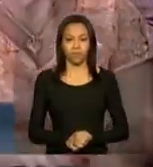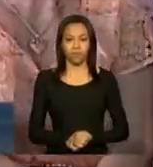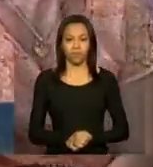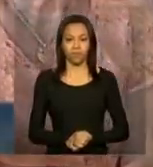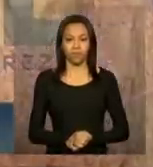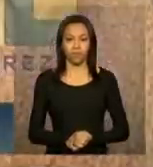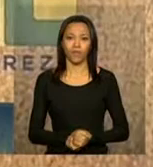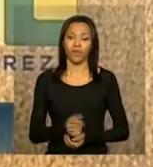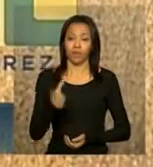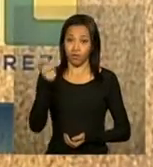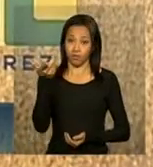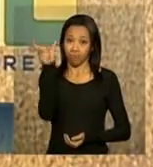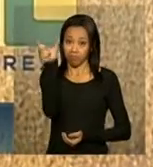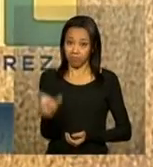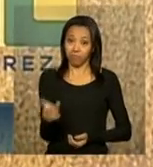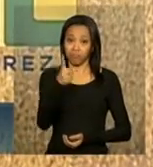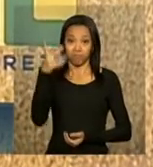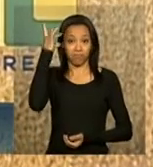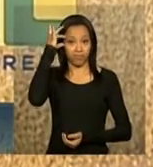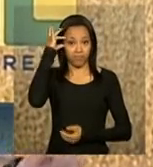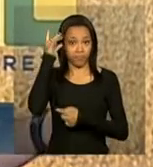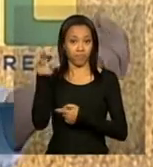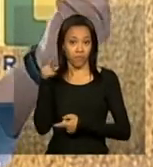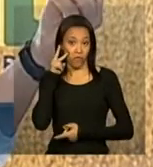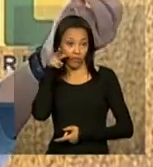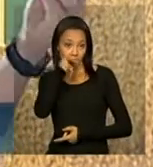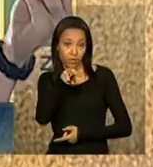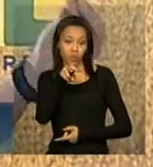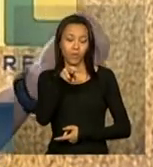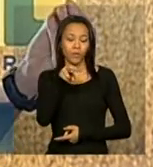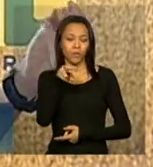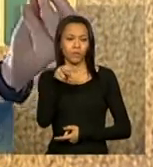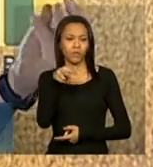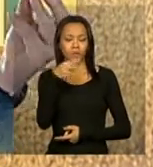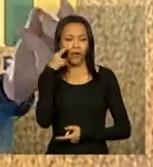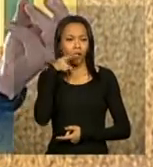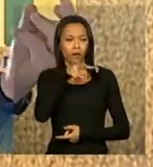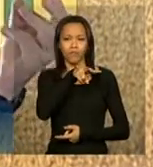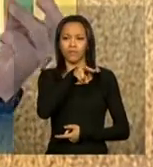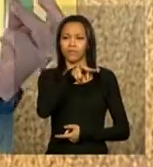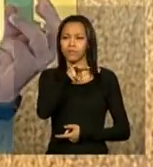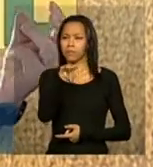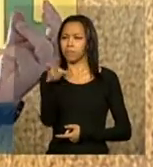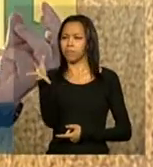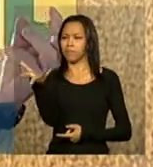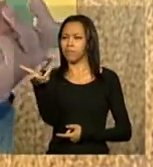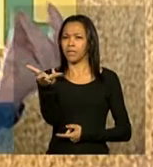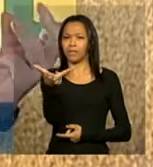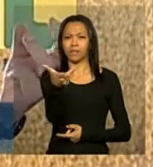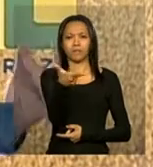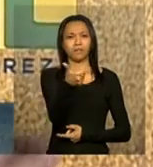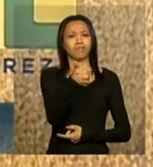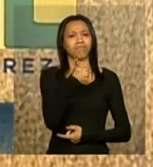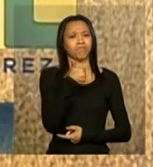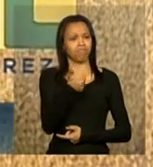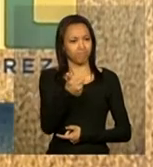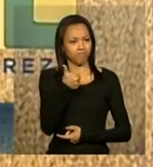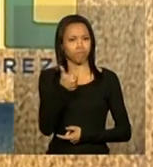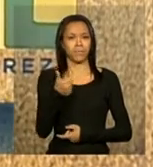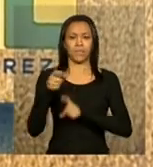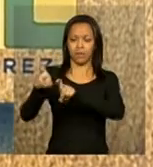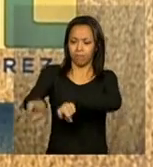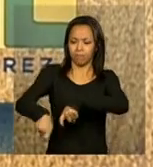E a senhora viu a beleza e a coisa sagrada que é a